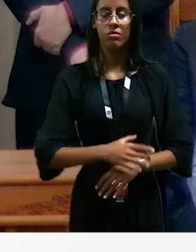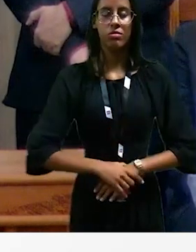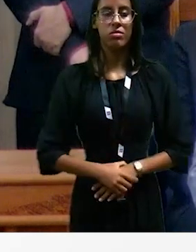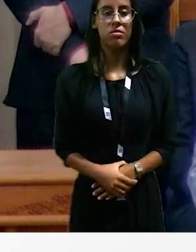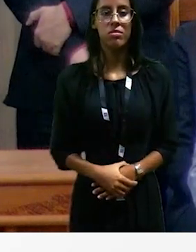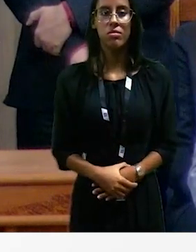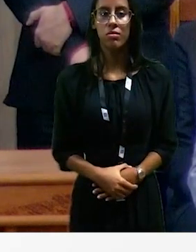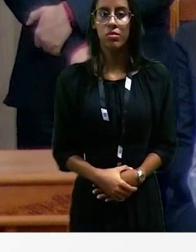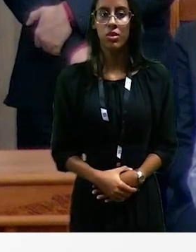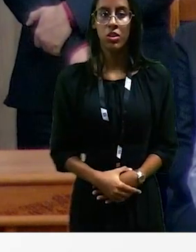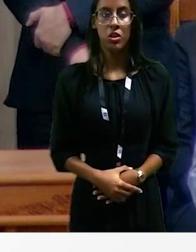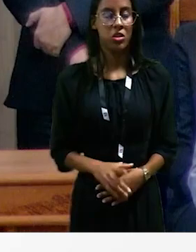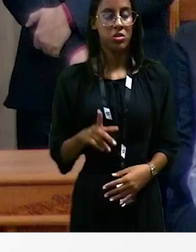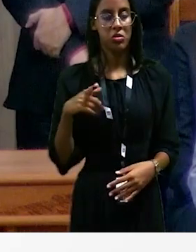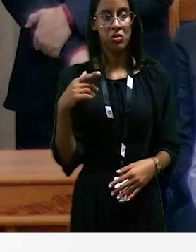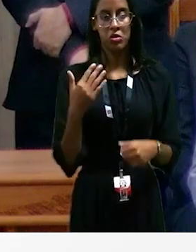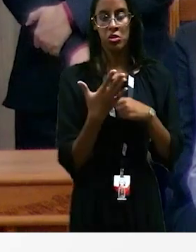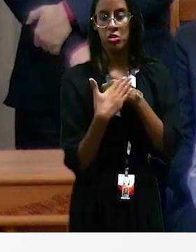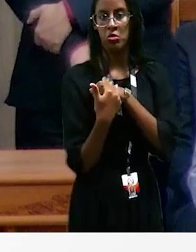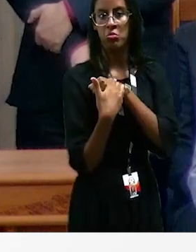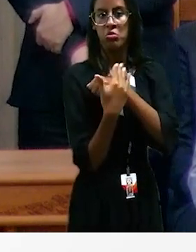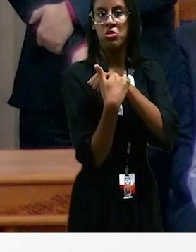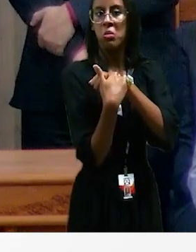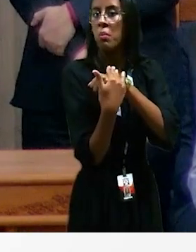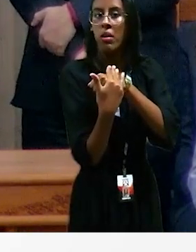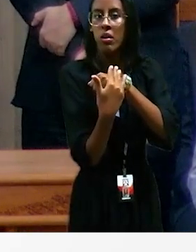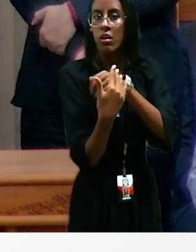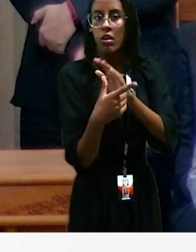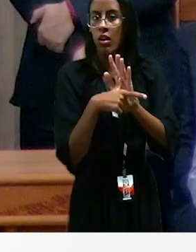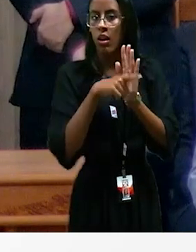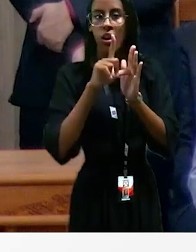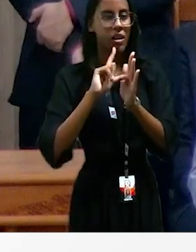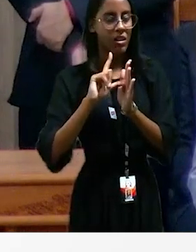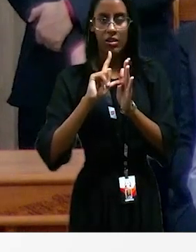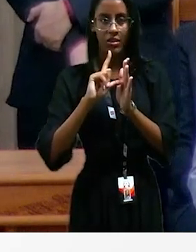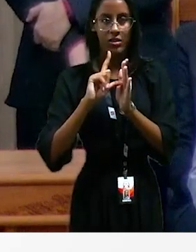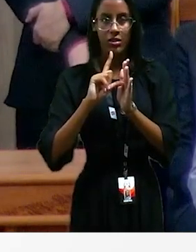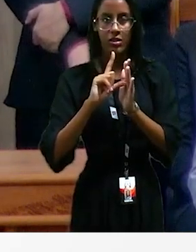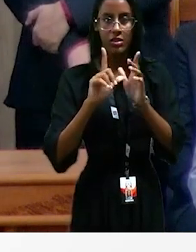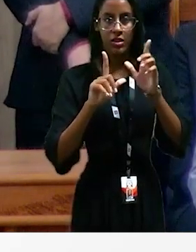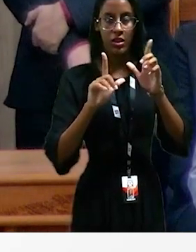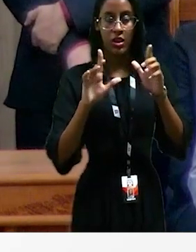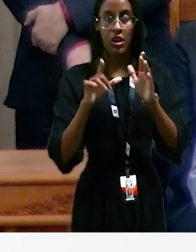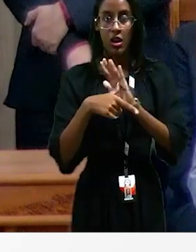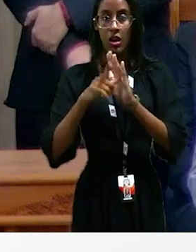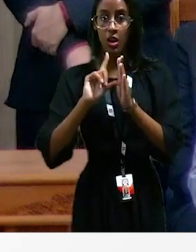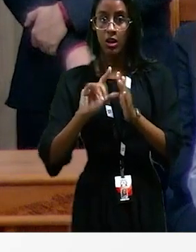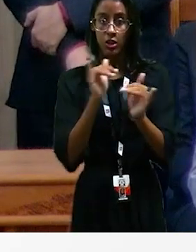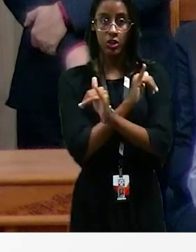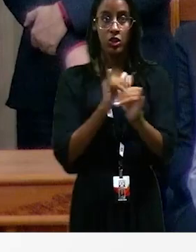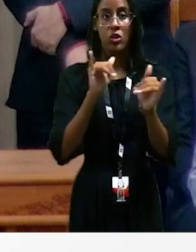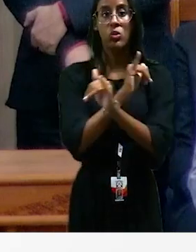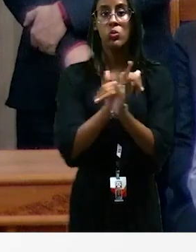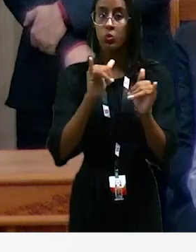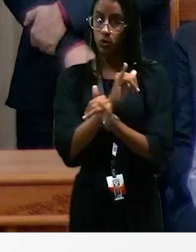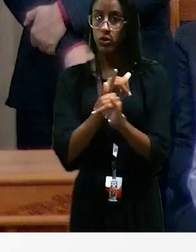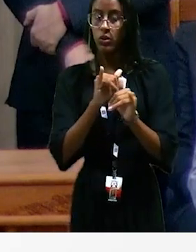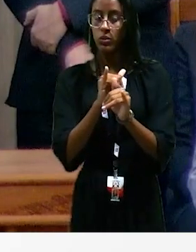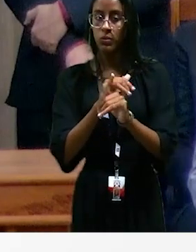não fomos procurados antes da matéria ser colocada ao ar e nem fomos ouvidos